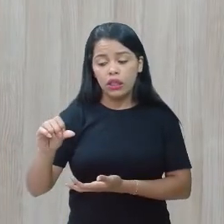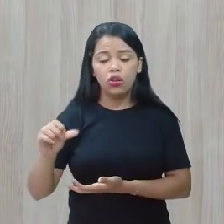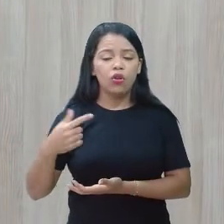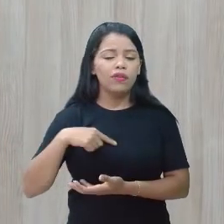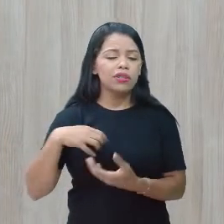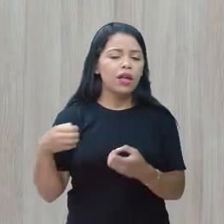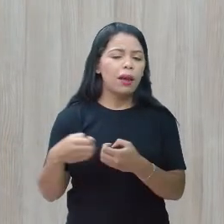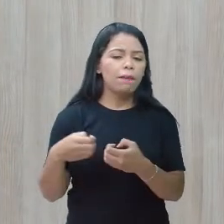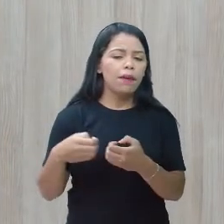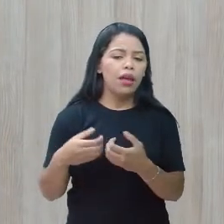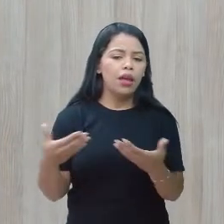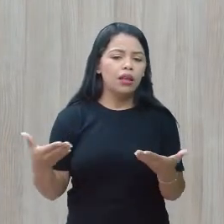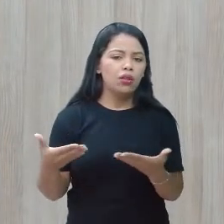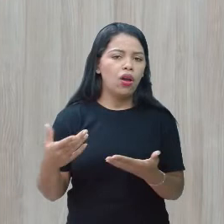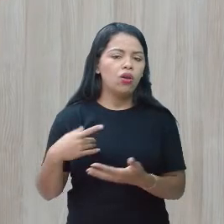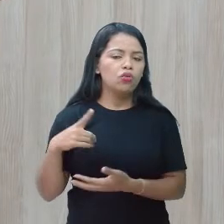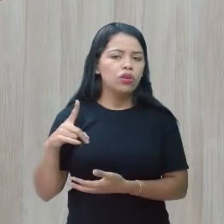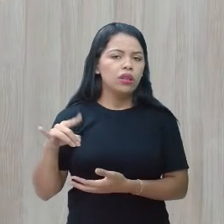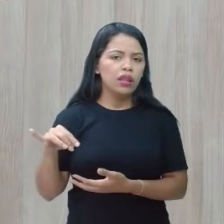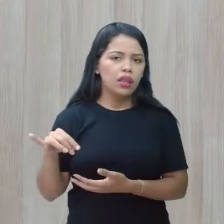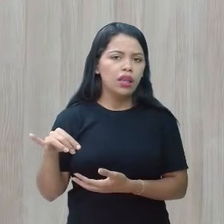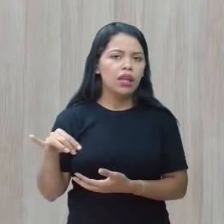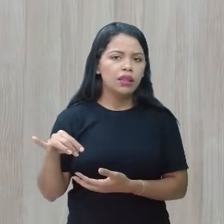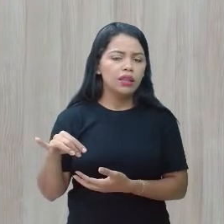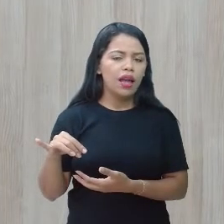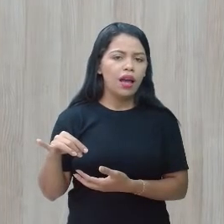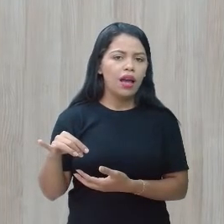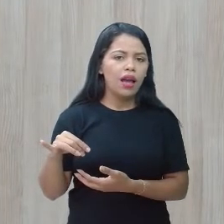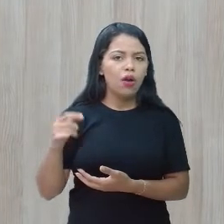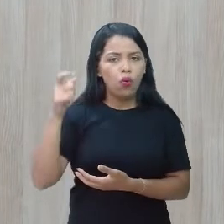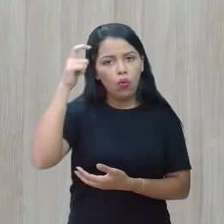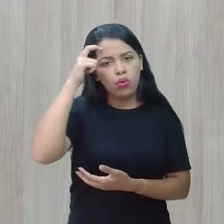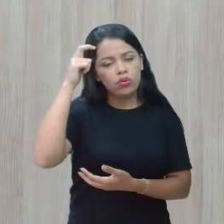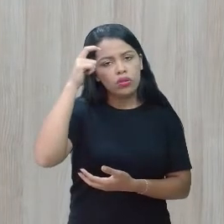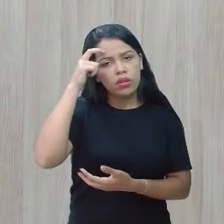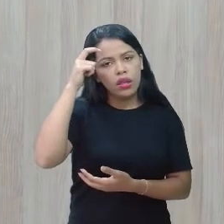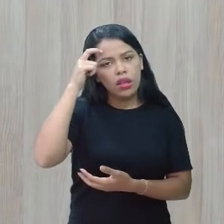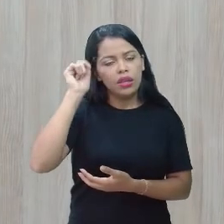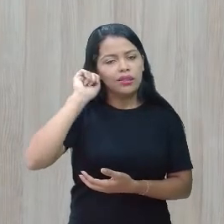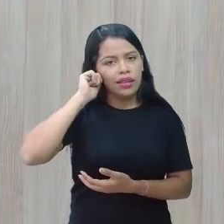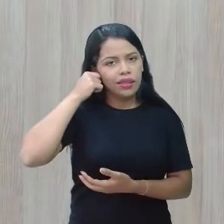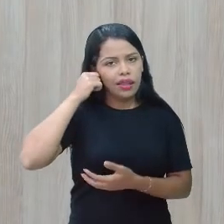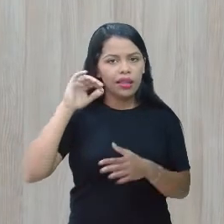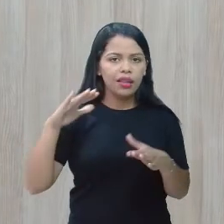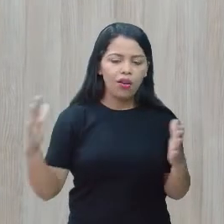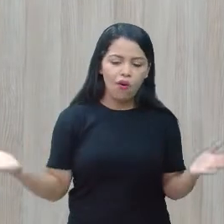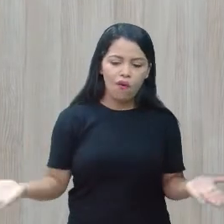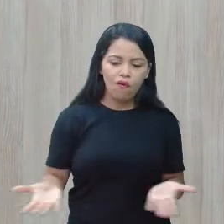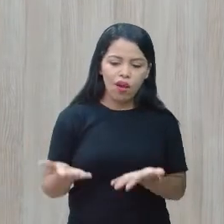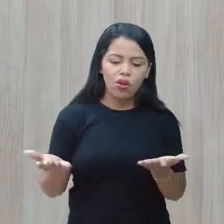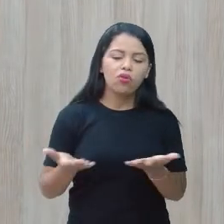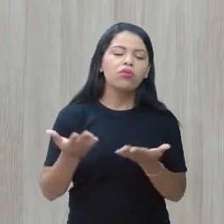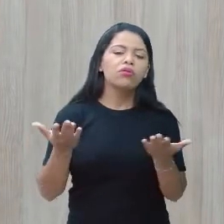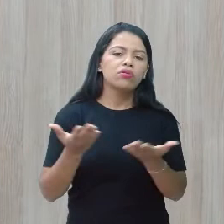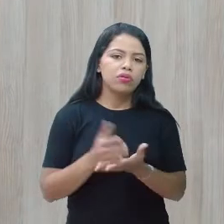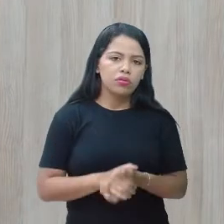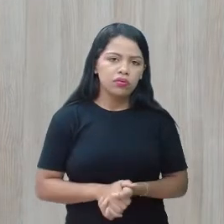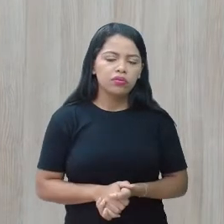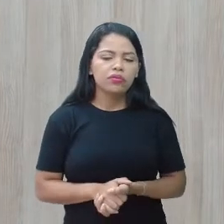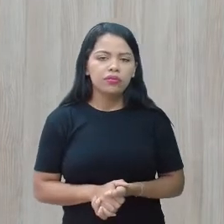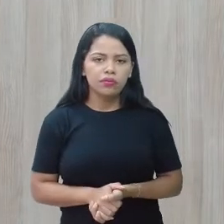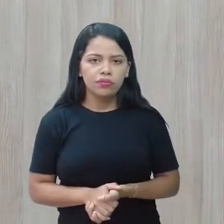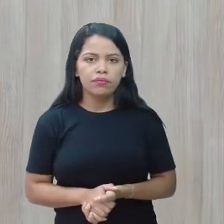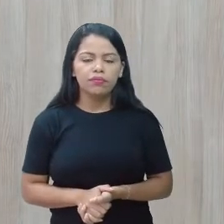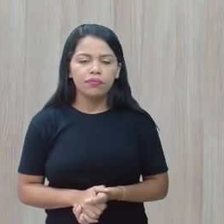próximo Dia da Consciência Negra. E aí, ou a valorização, que é essa palavra, né?